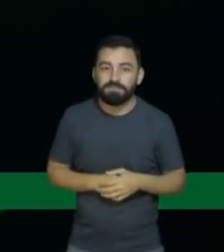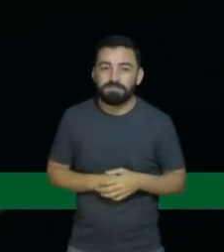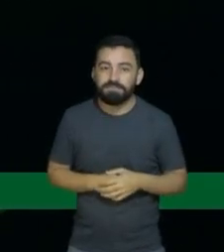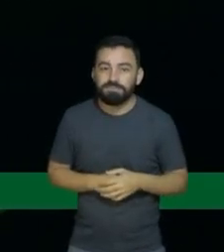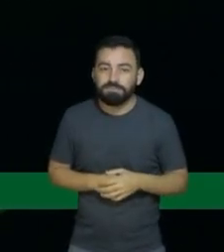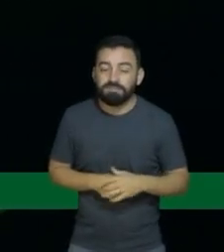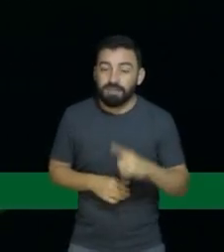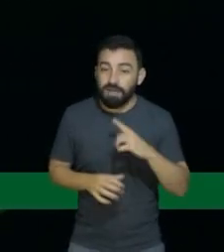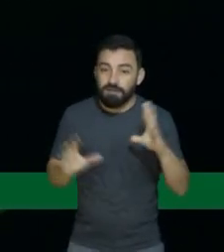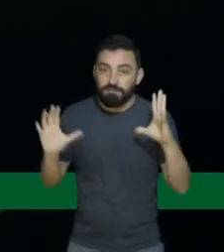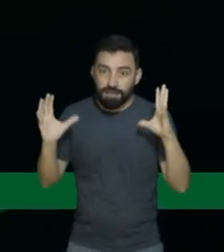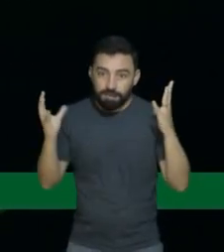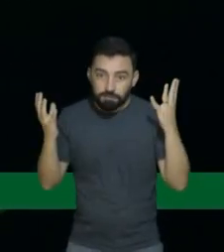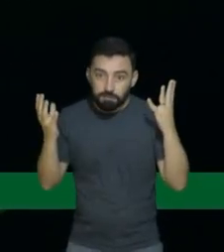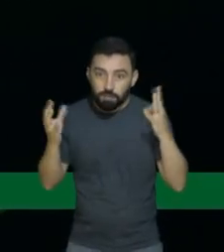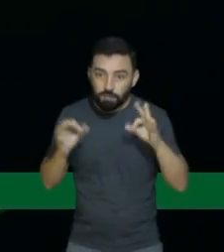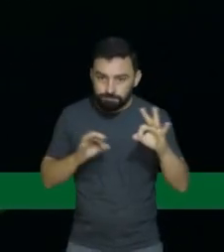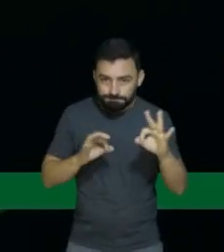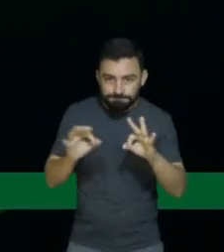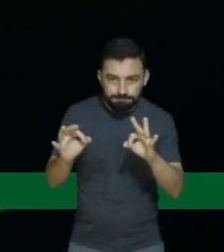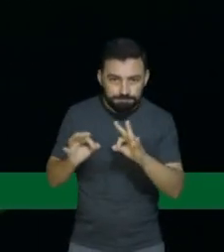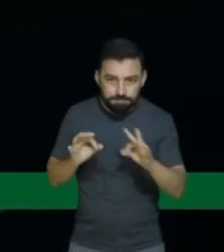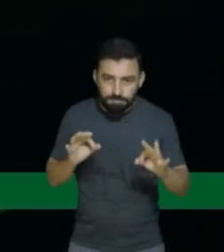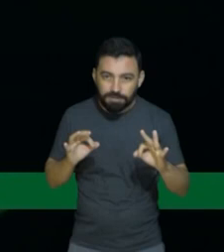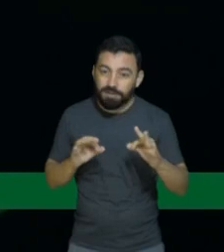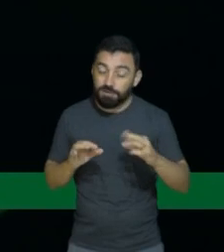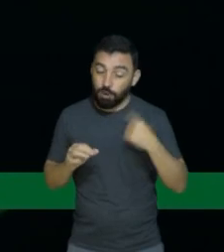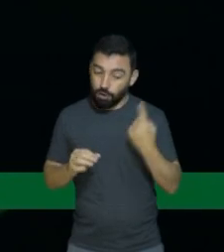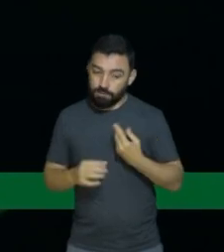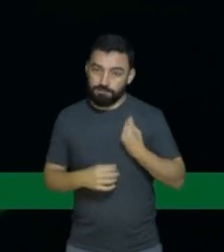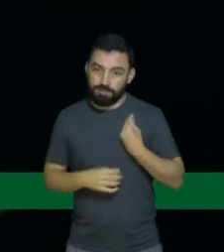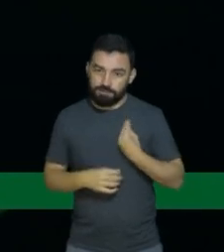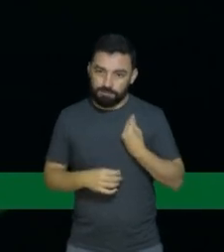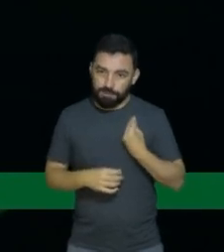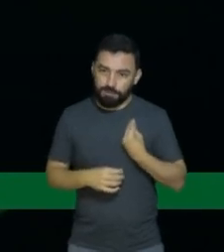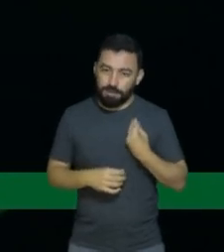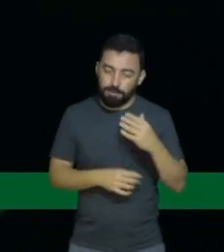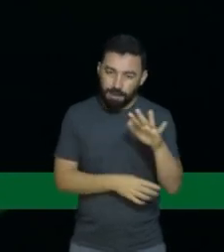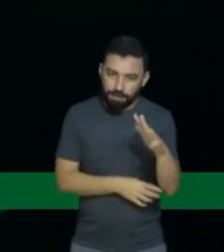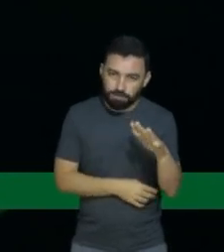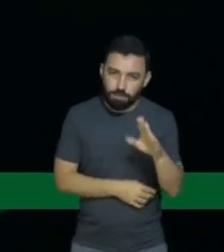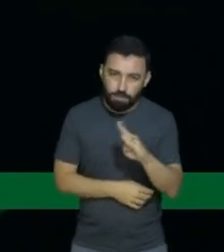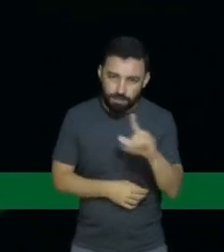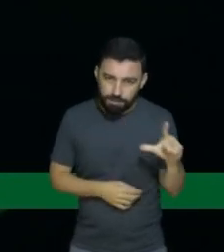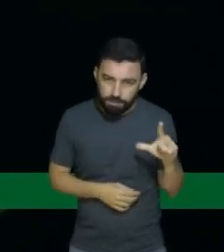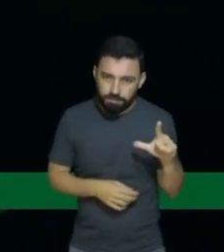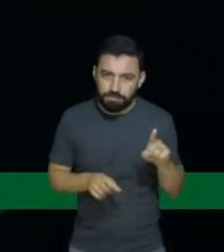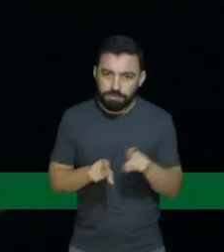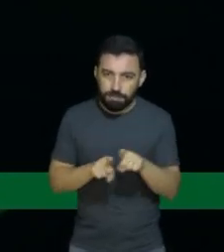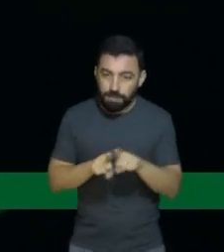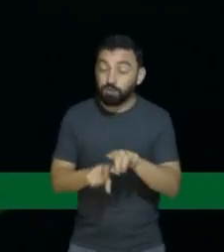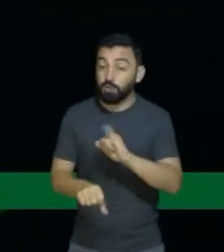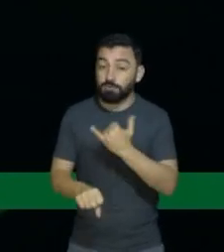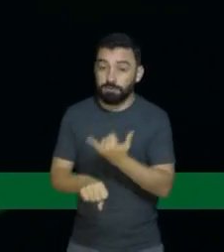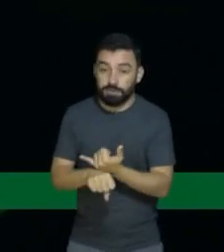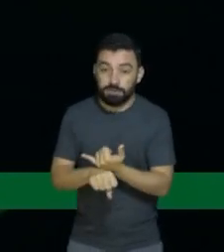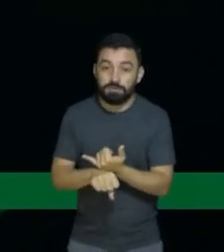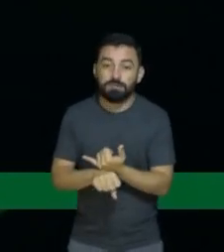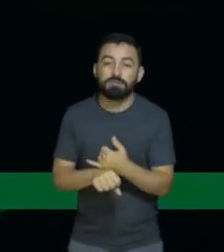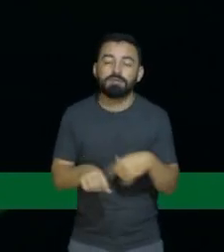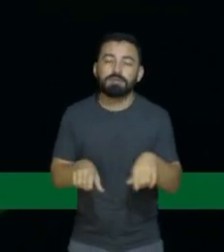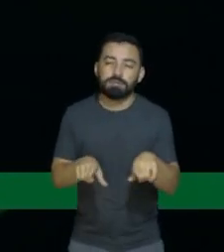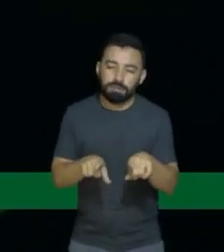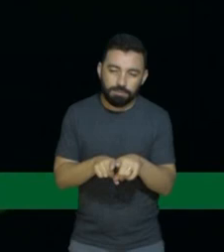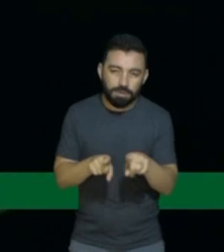evento que foi organizado por nós da Viva Parkinson Blumenau e viva Parkinson Joinville viva Parkinson